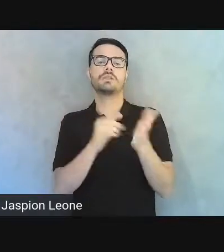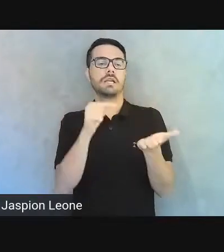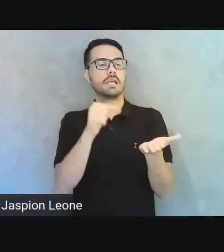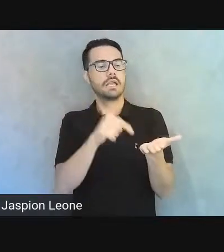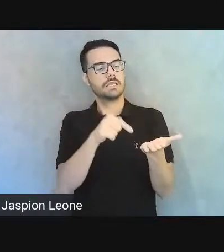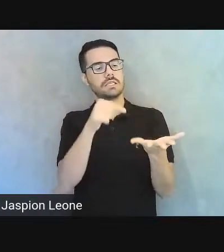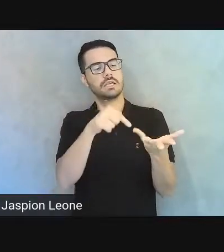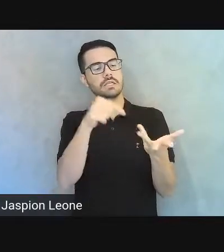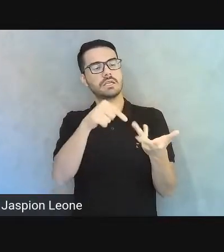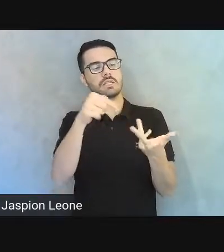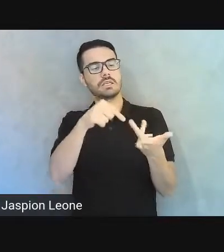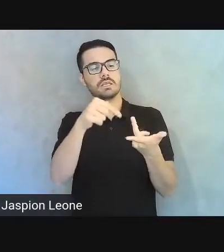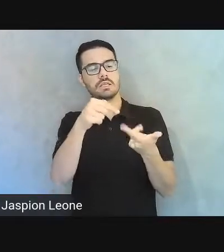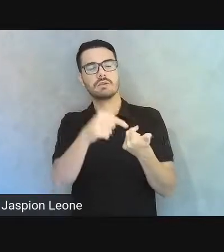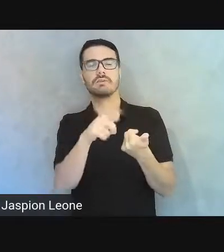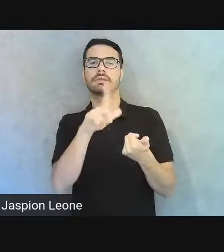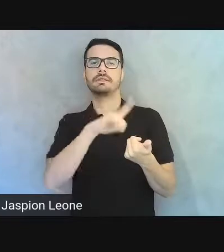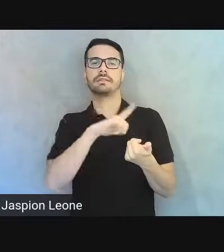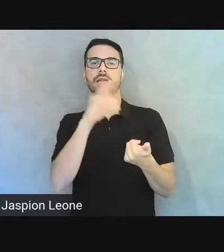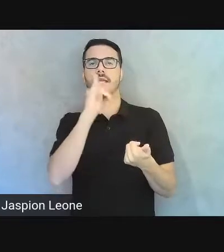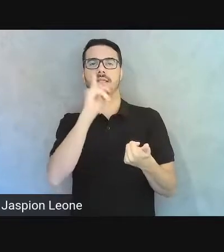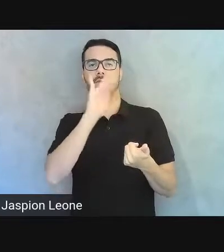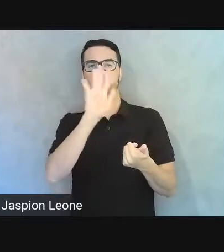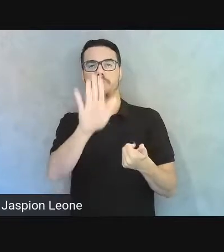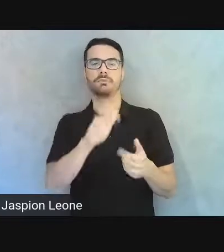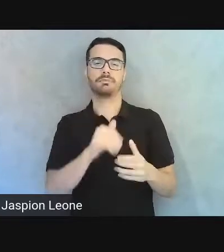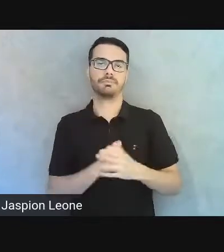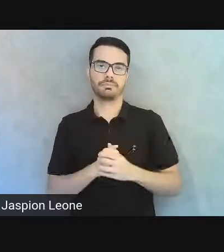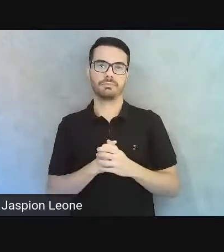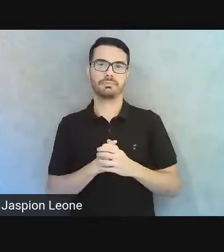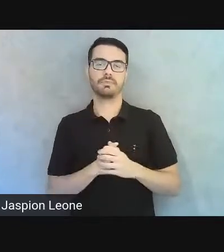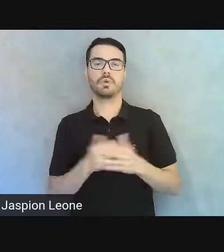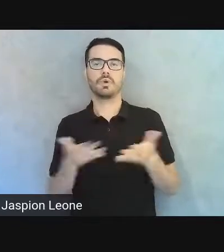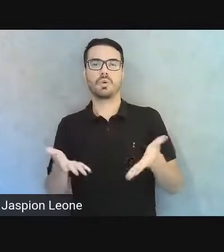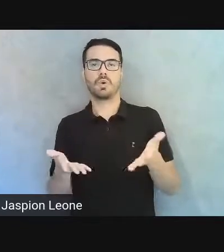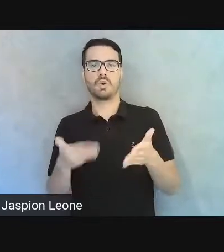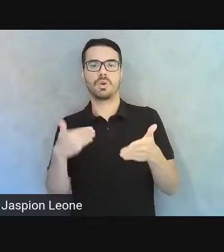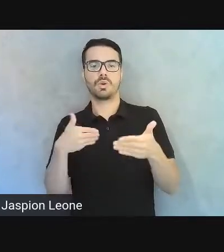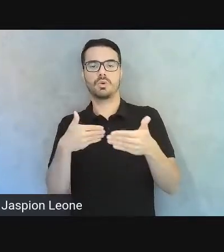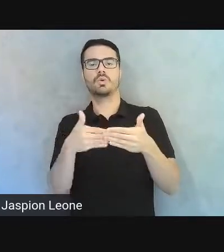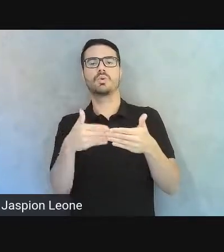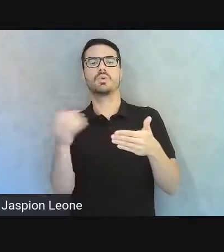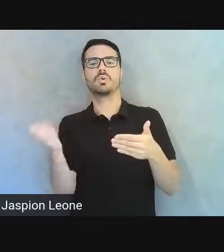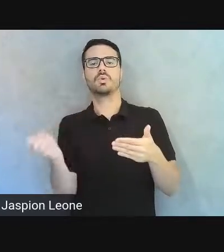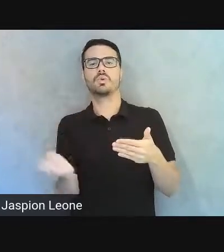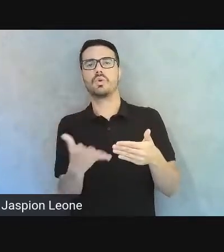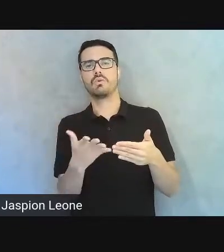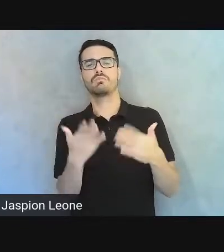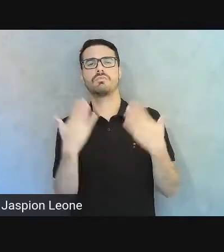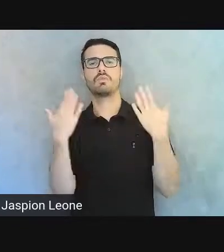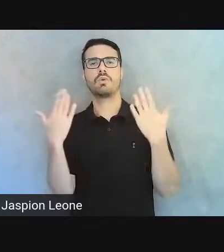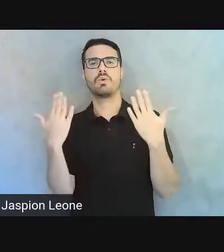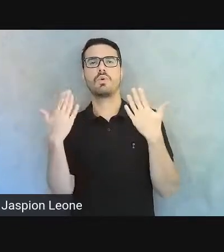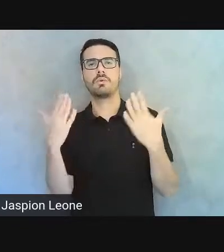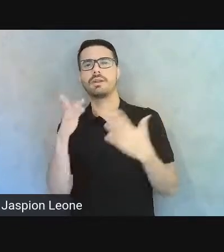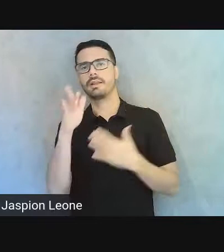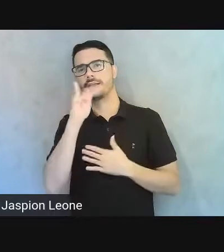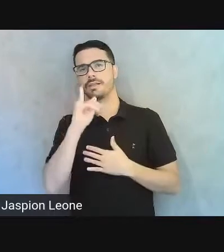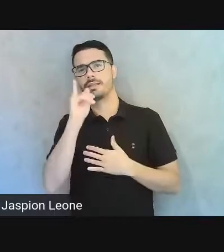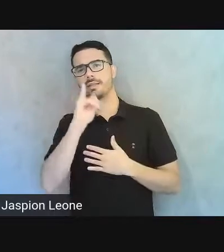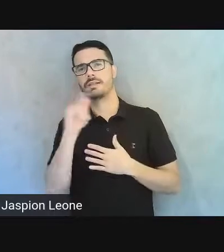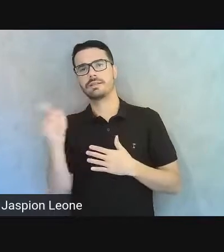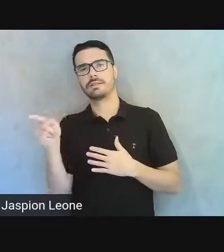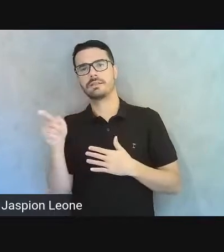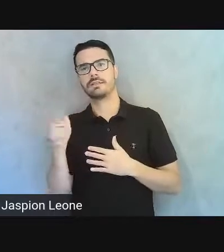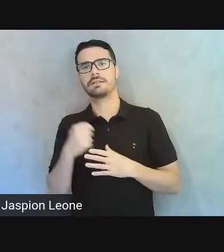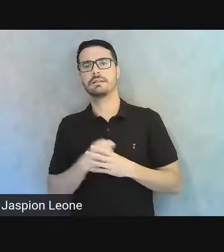né? Então, temos lá, por exemplo, mais recentemente, fazendo um paralelo com o exemplo que eu trouxe à